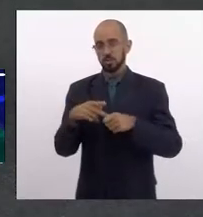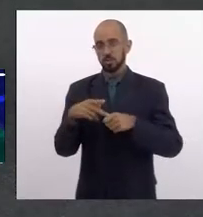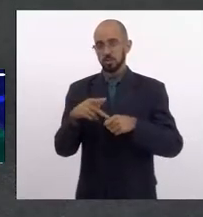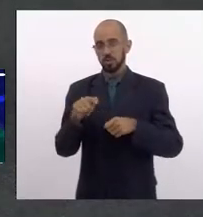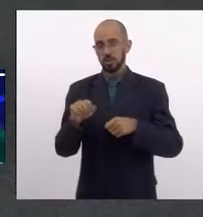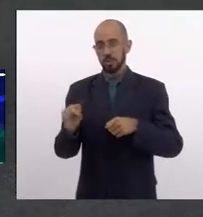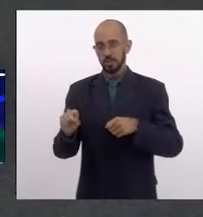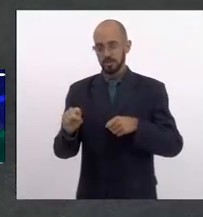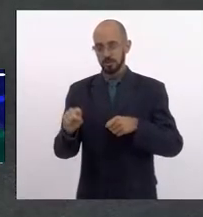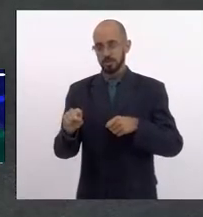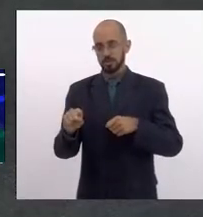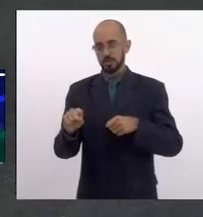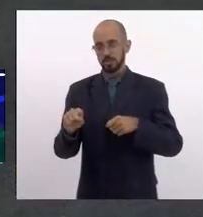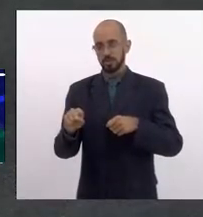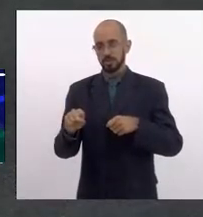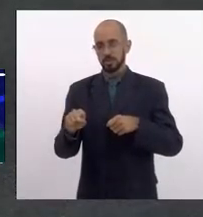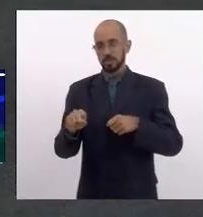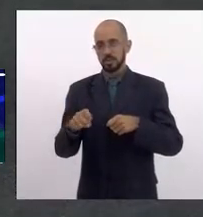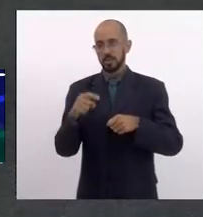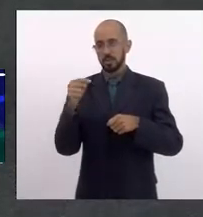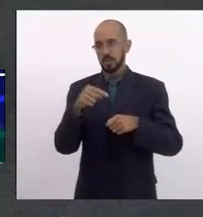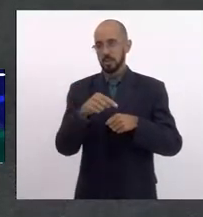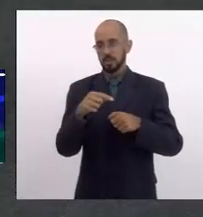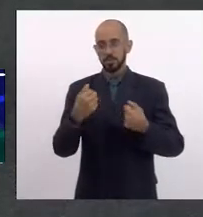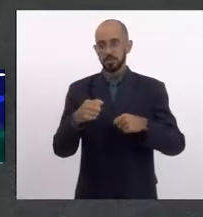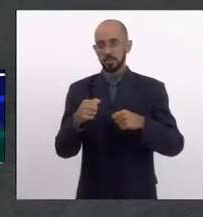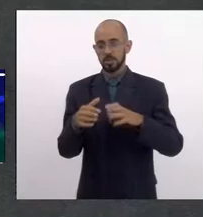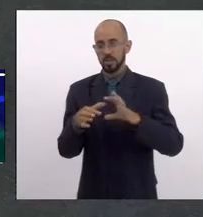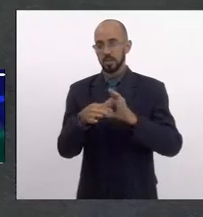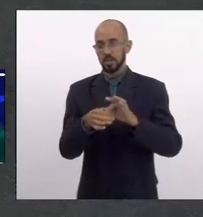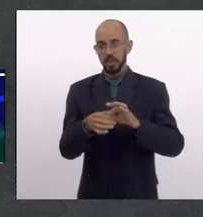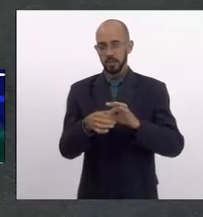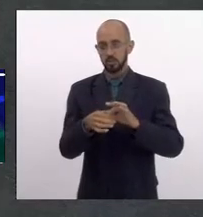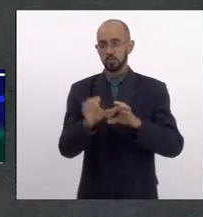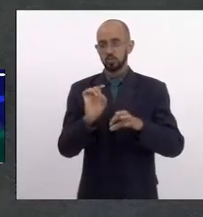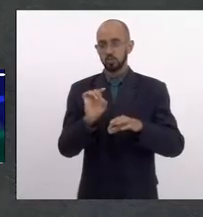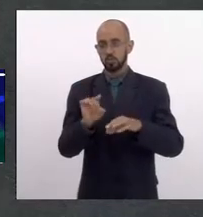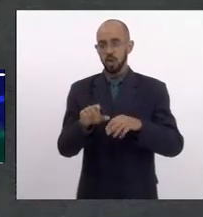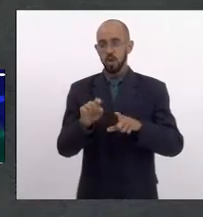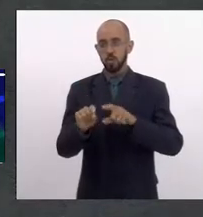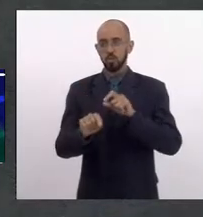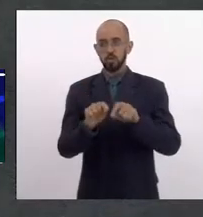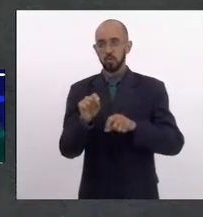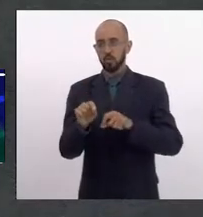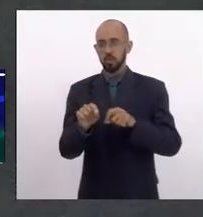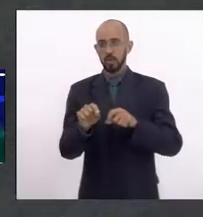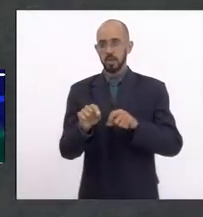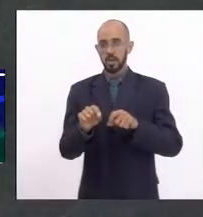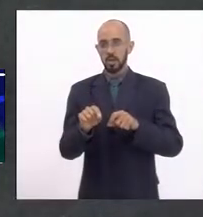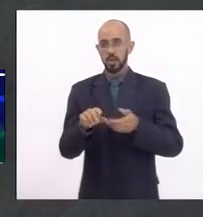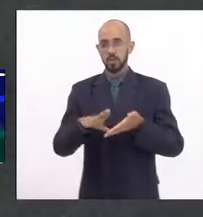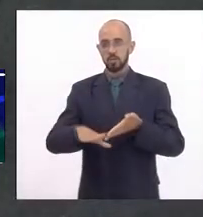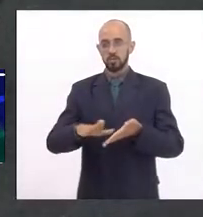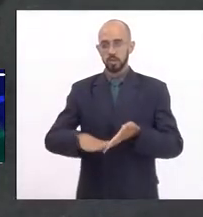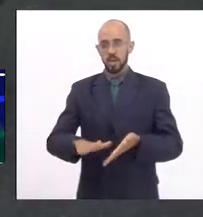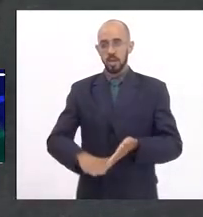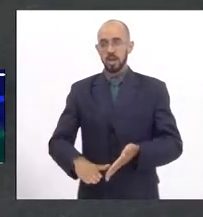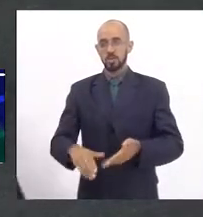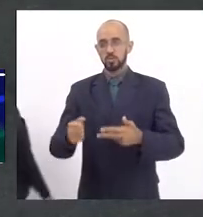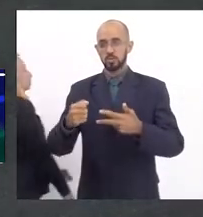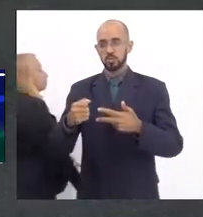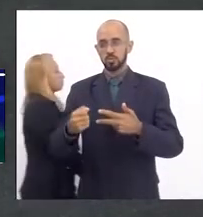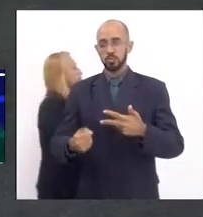e que a taxa tinha que estar ligada única e exclusivamente aos gastos que o poder